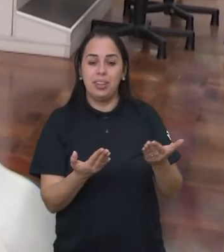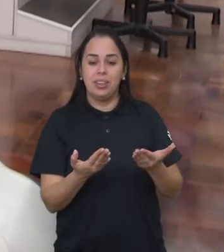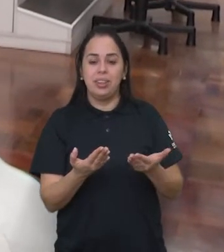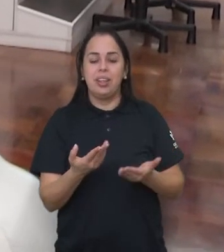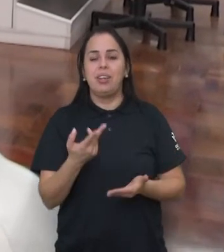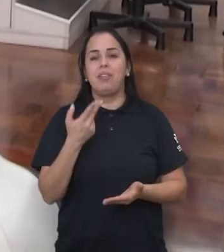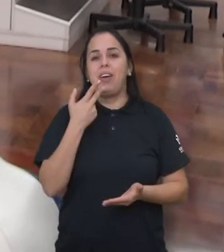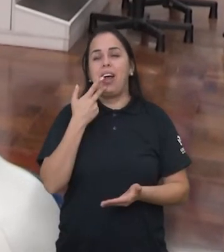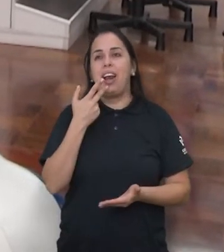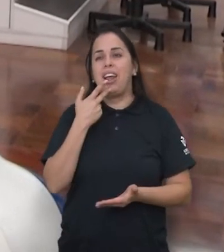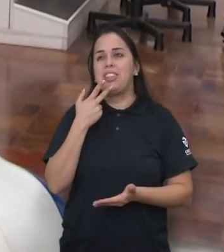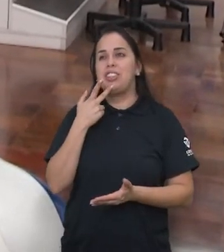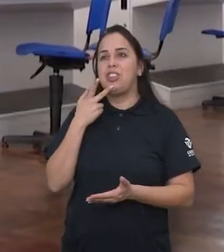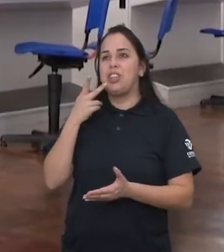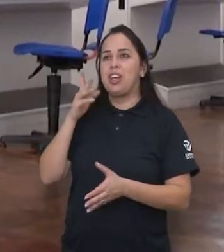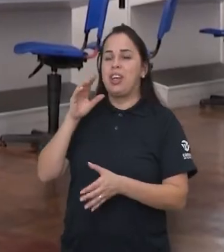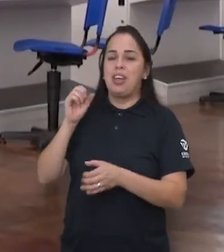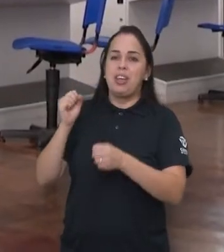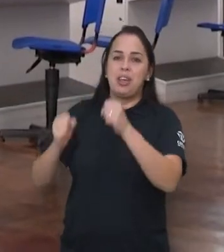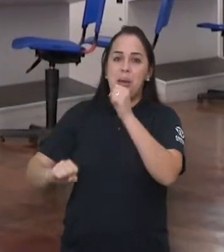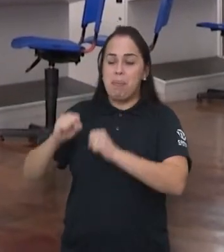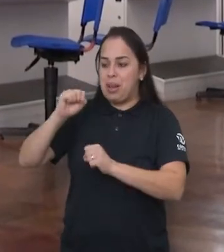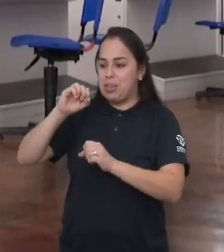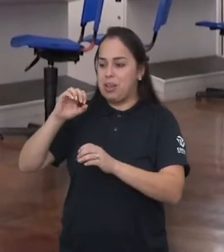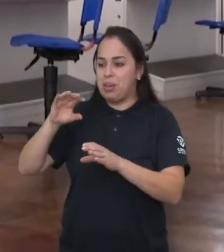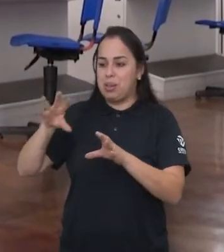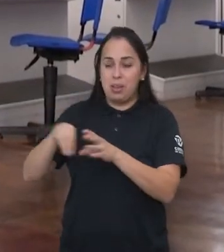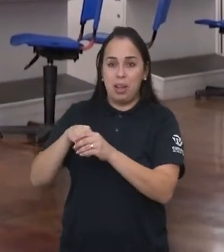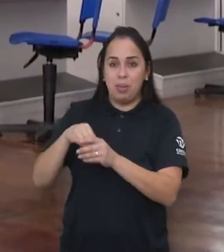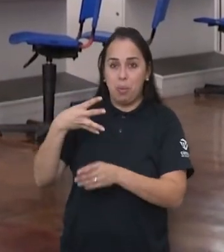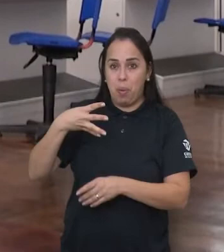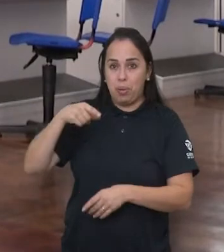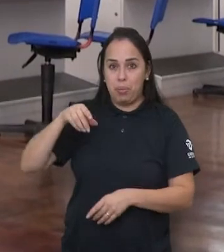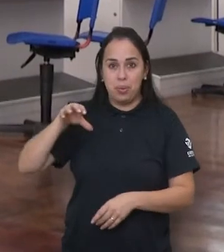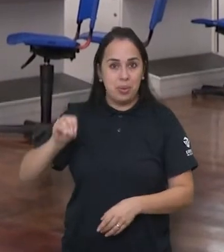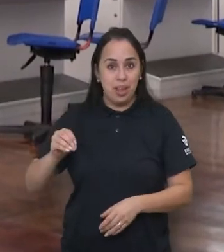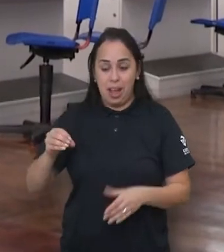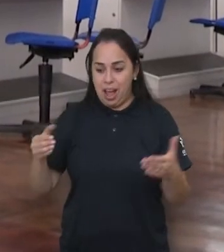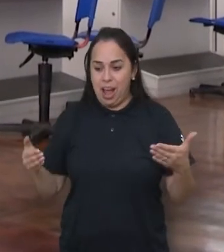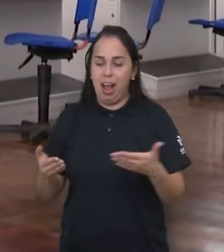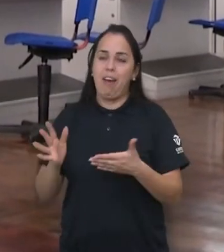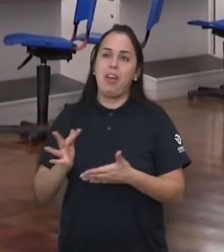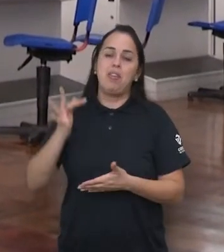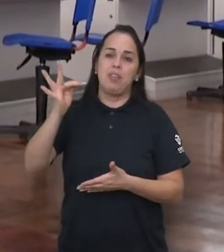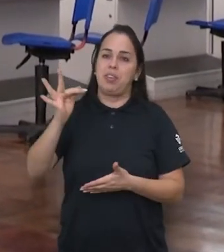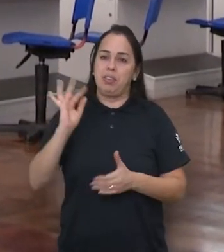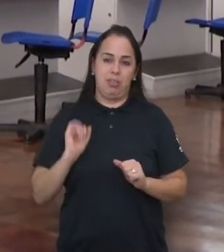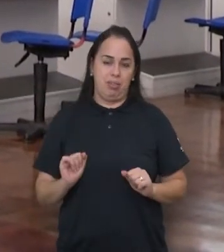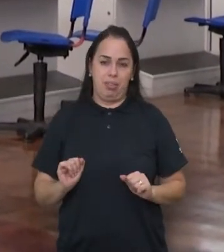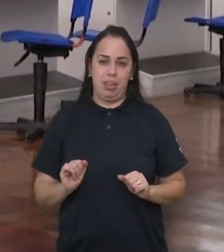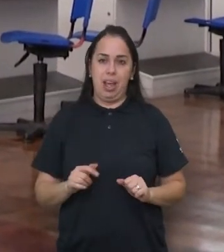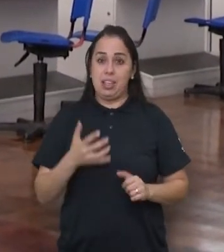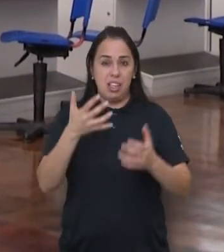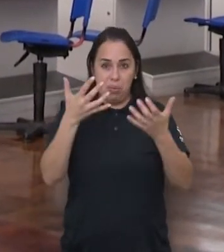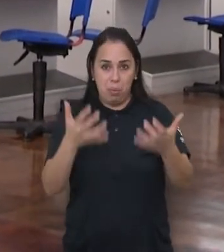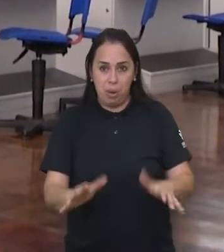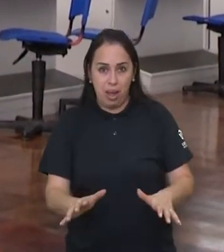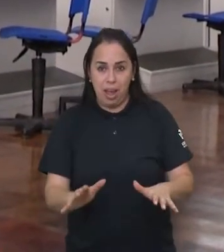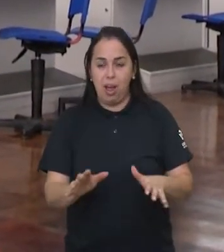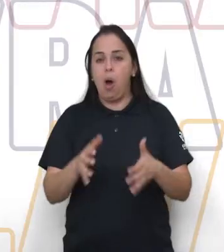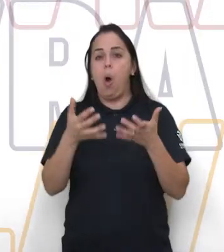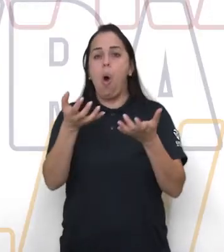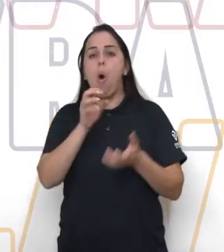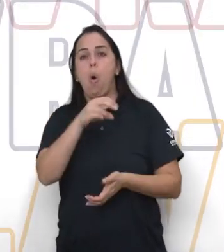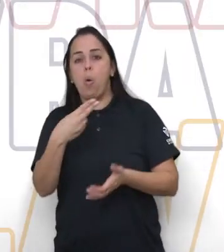a gente fala de indústria 4.0 de futuro ele já está acontecendo muito tempo e não é uma questão de você definir se você quer ou não